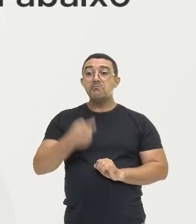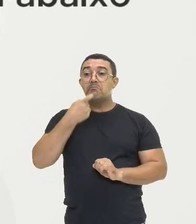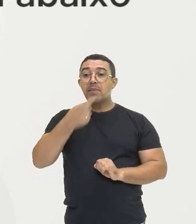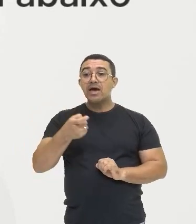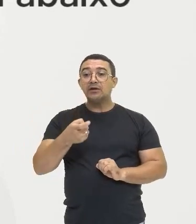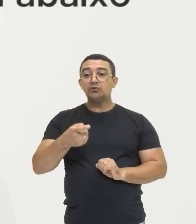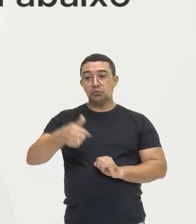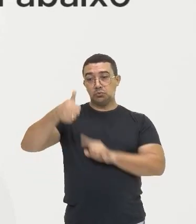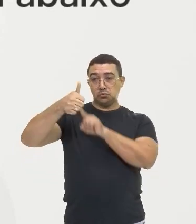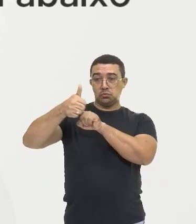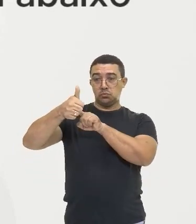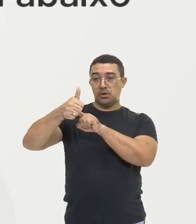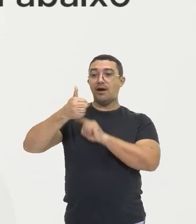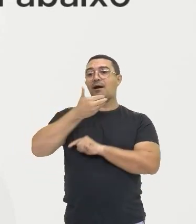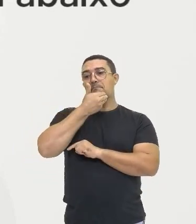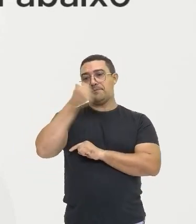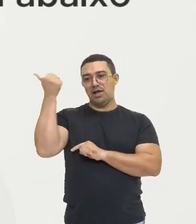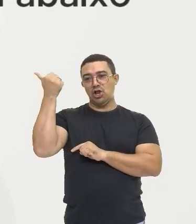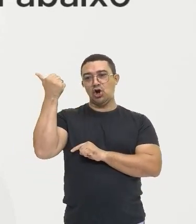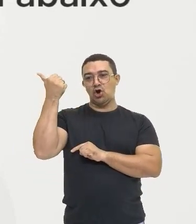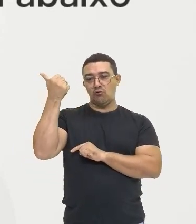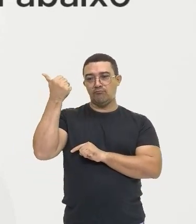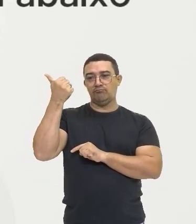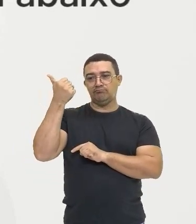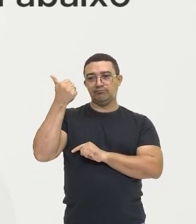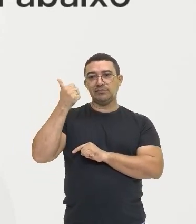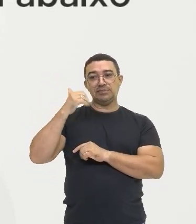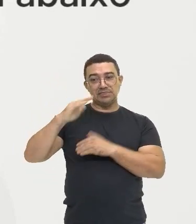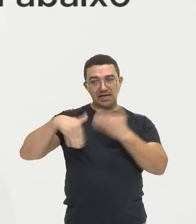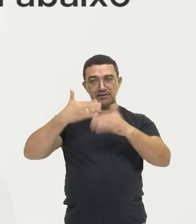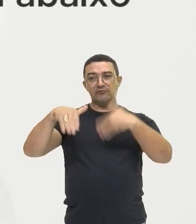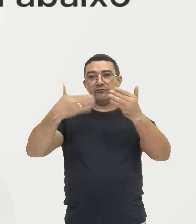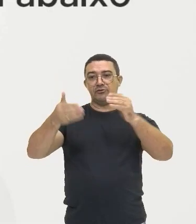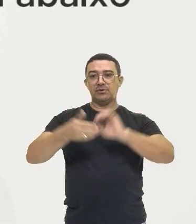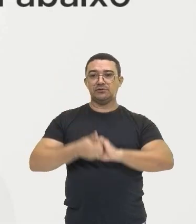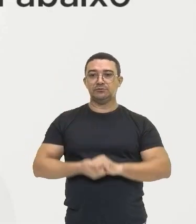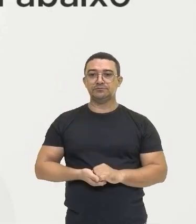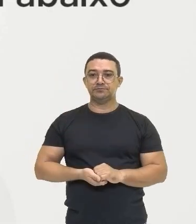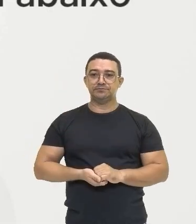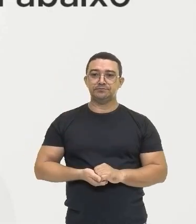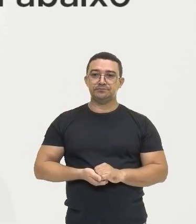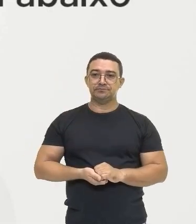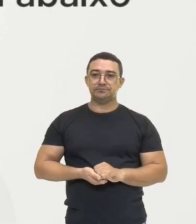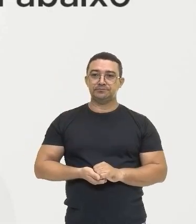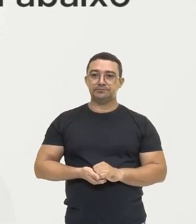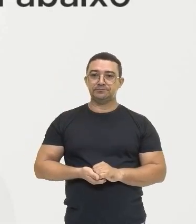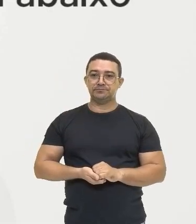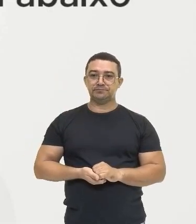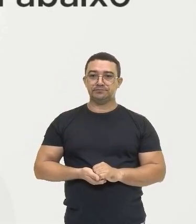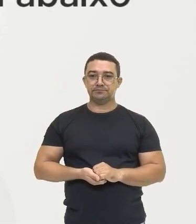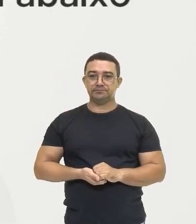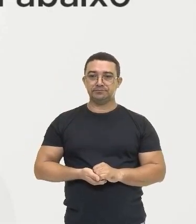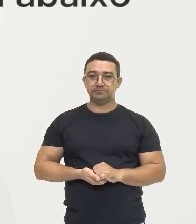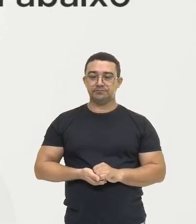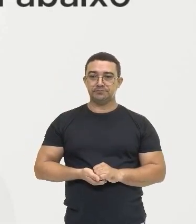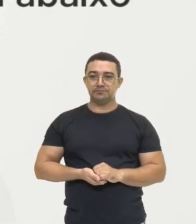entendi. Vamos citar um exemplo. A gente tem um país A aqui. Esse país A tem IDH de